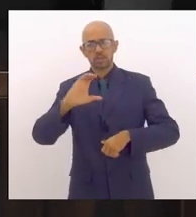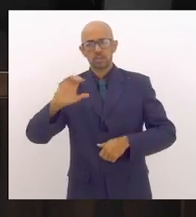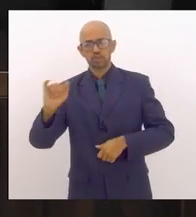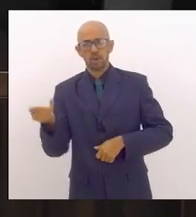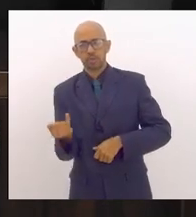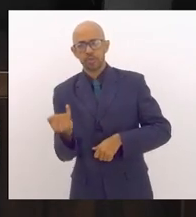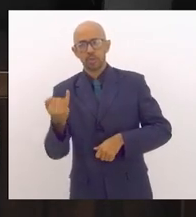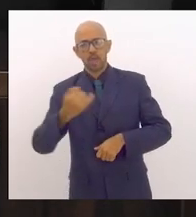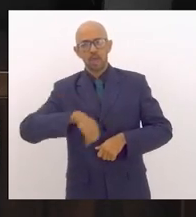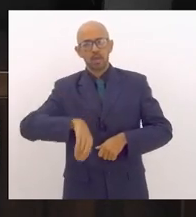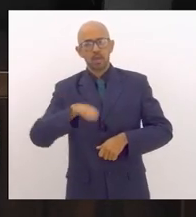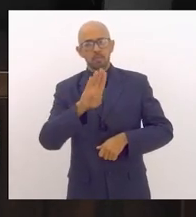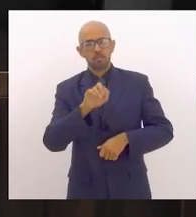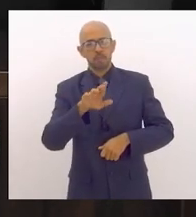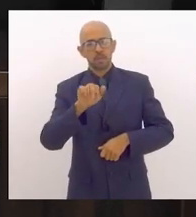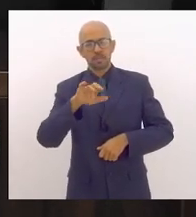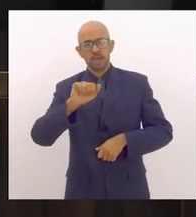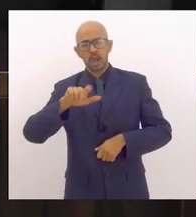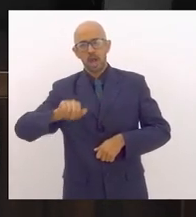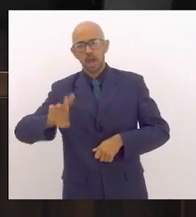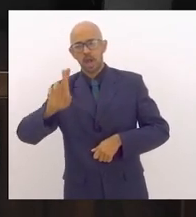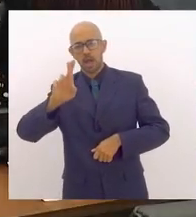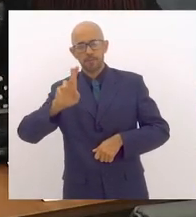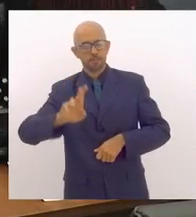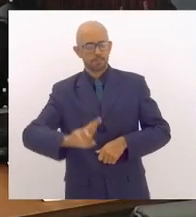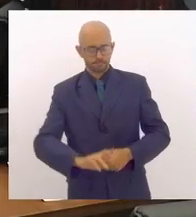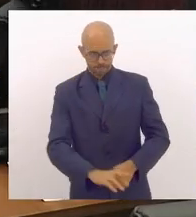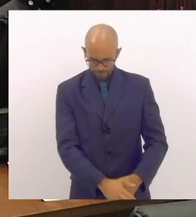Justiça, deputado Rodrigo Bacelar.